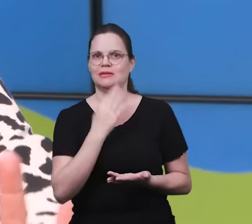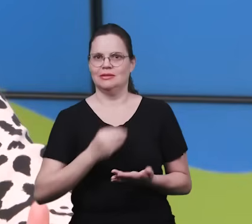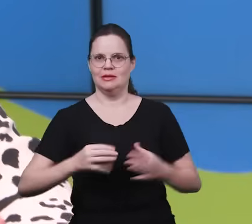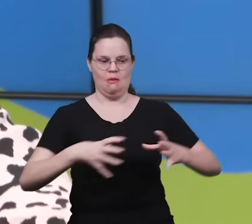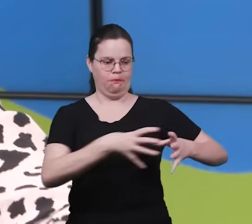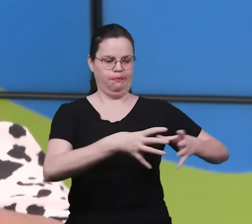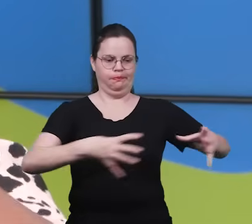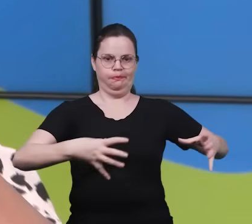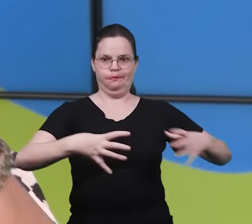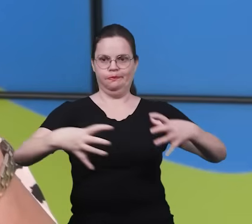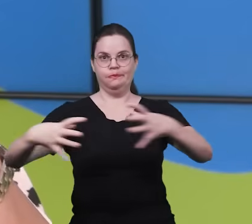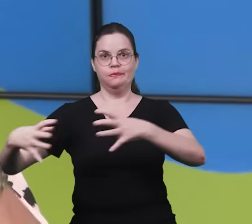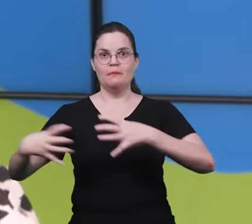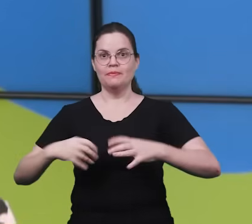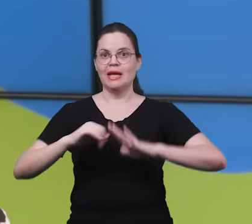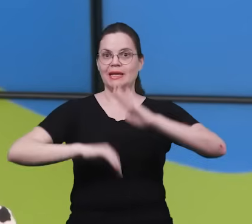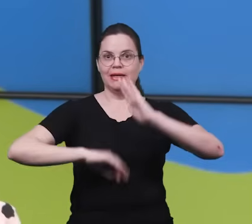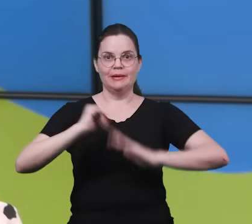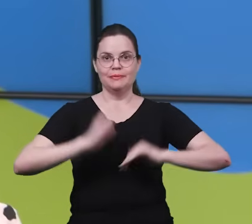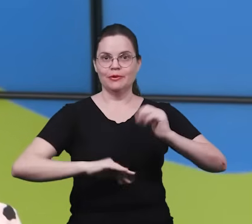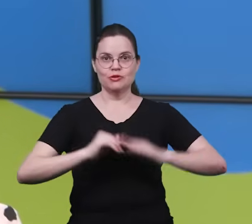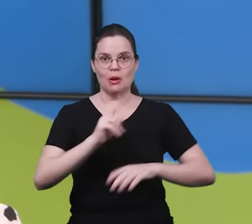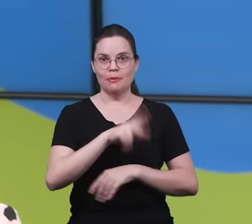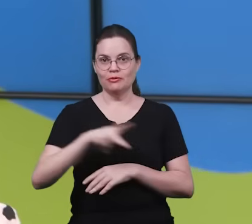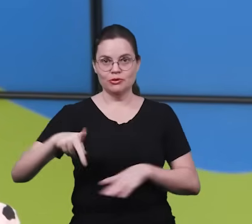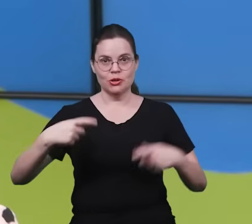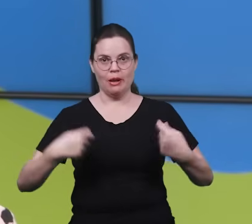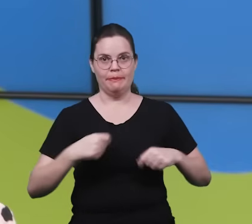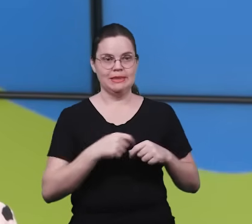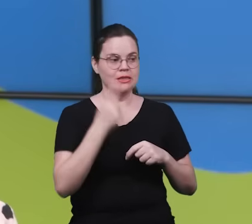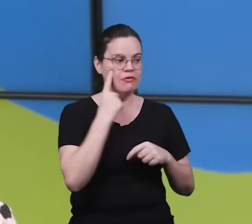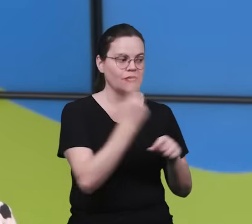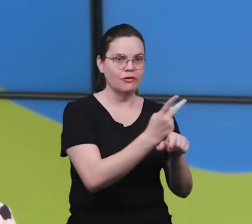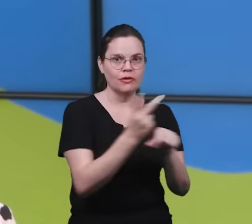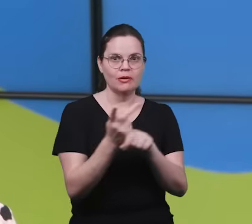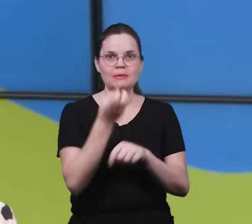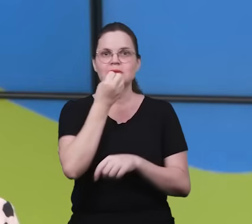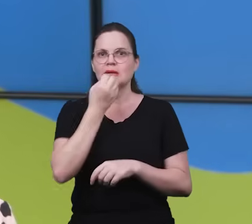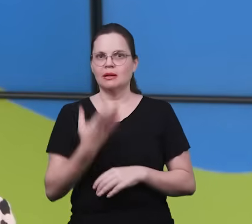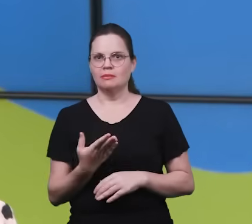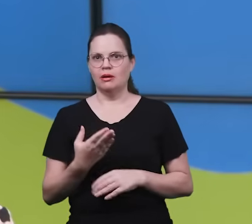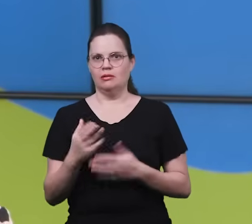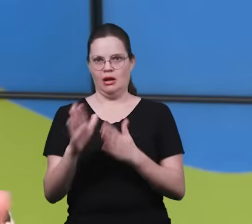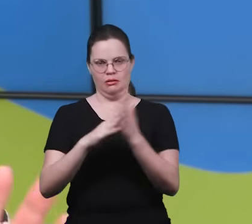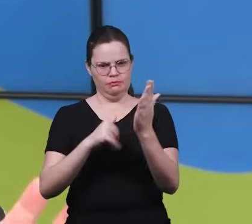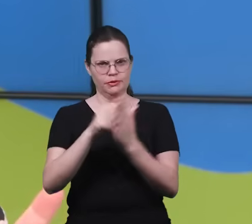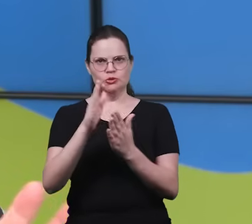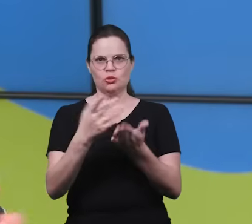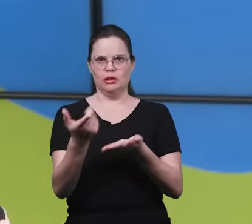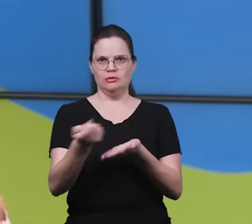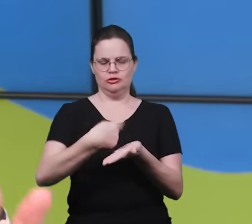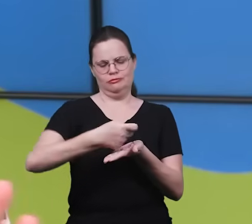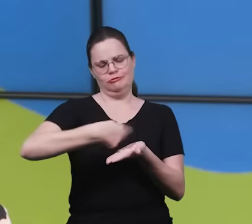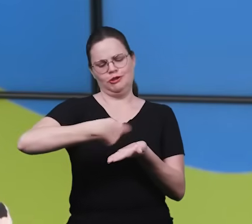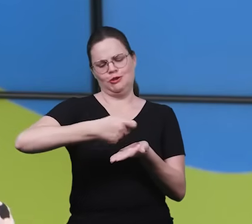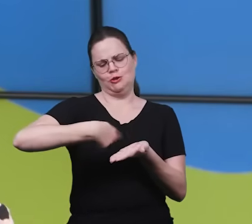daquelas canetinhas, não pode perder nenhuma. Então, assim, aquilo é benéfico? A pintura em si é